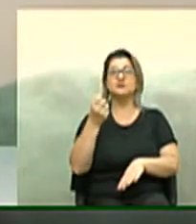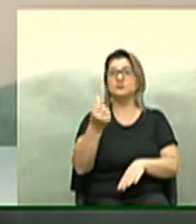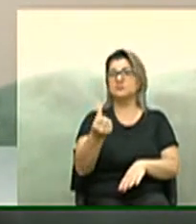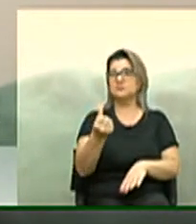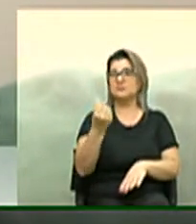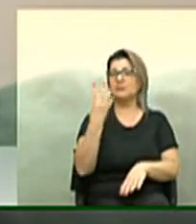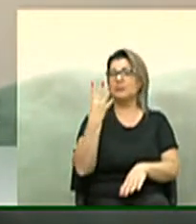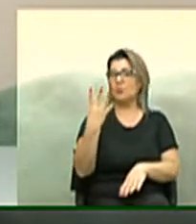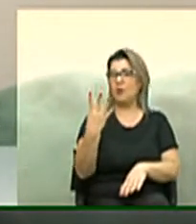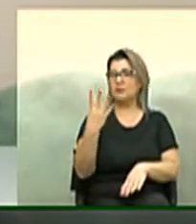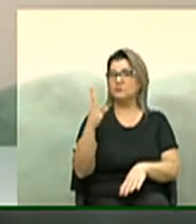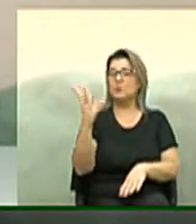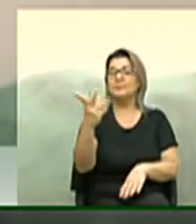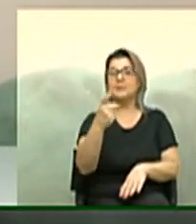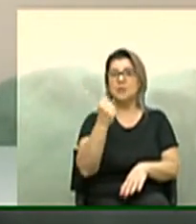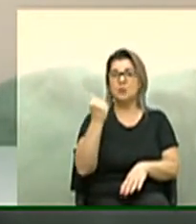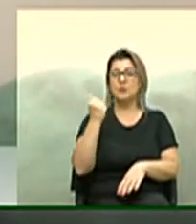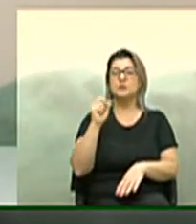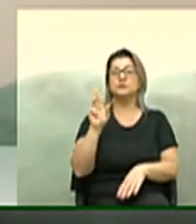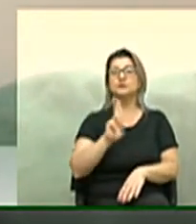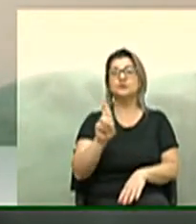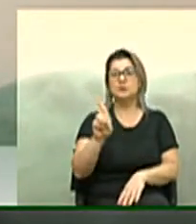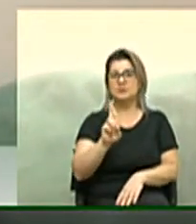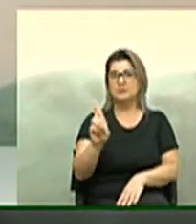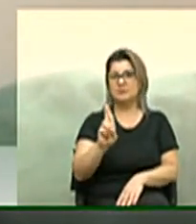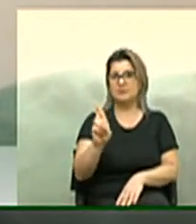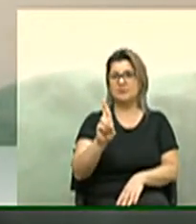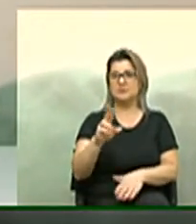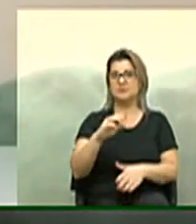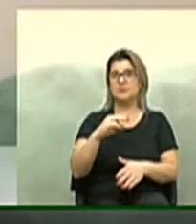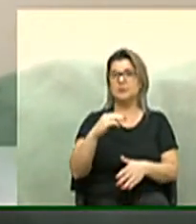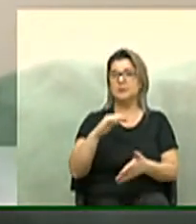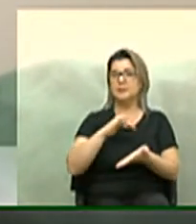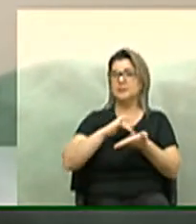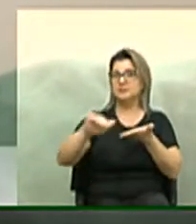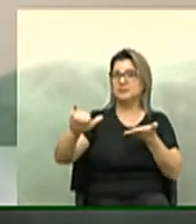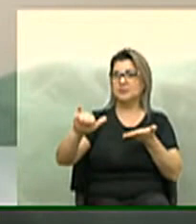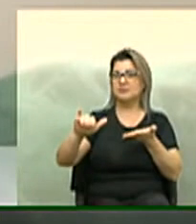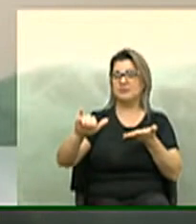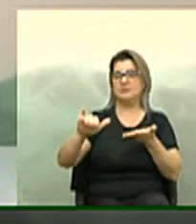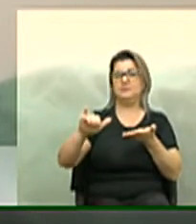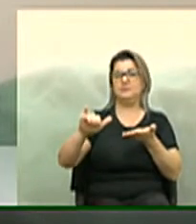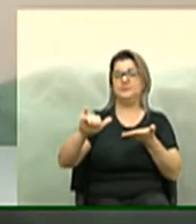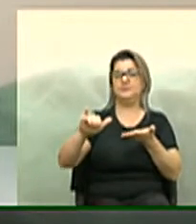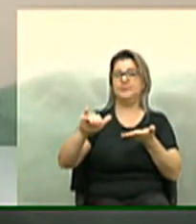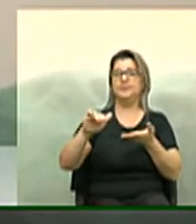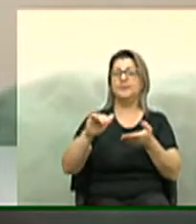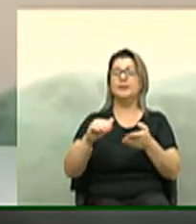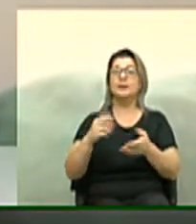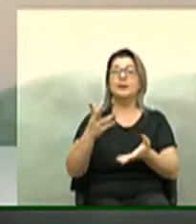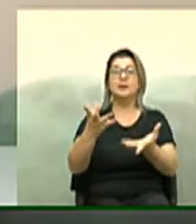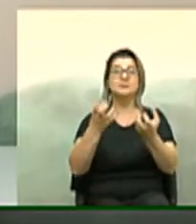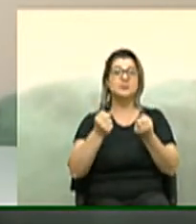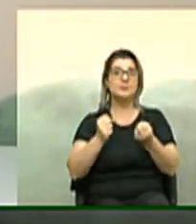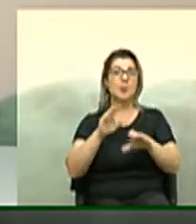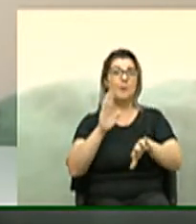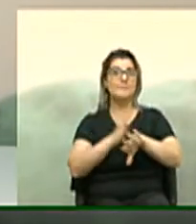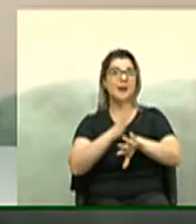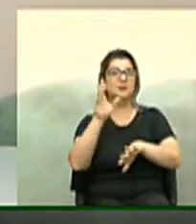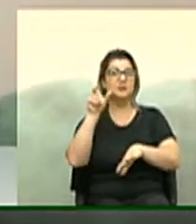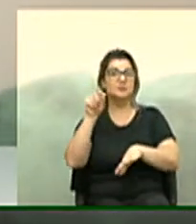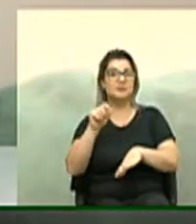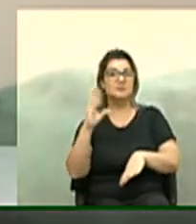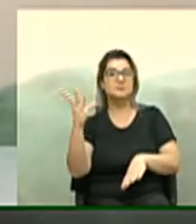aqui nessa teleconferência pela secretária Arita. Recebeu mais de 10 milhões do governo